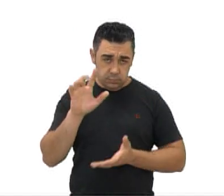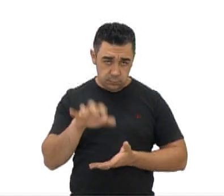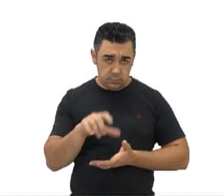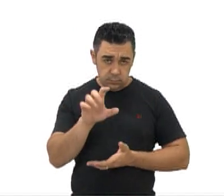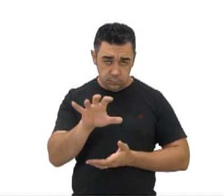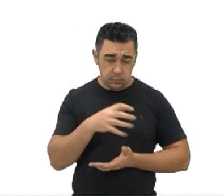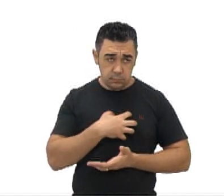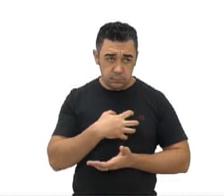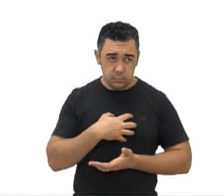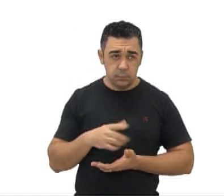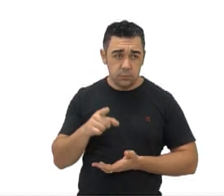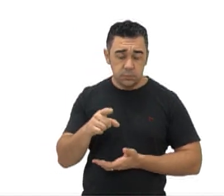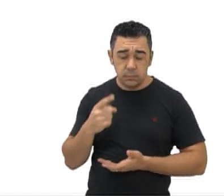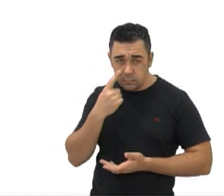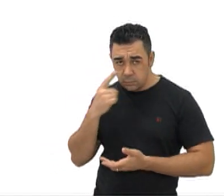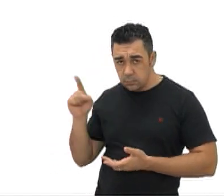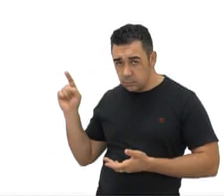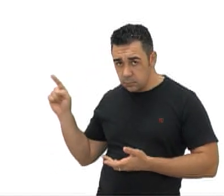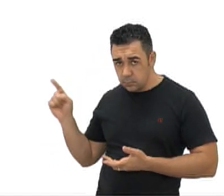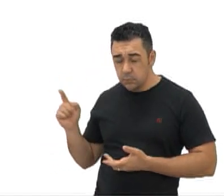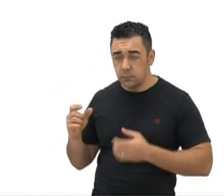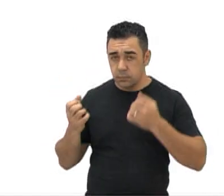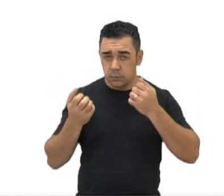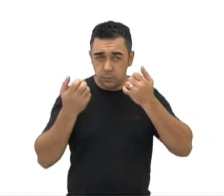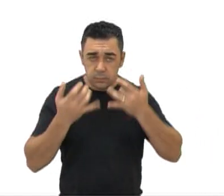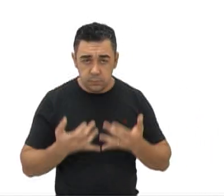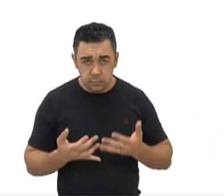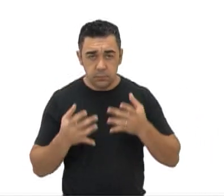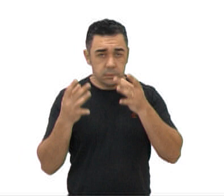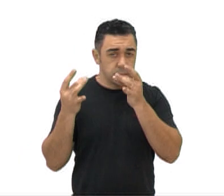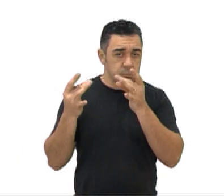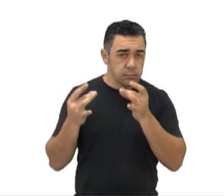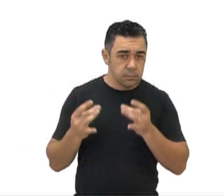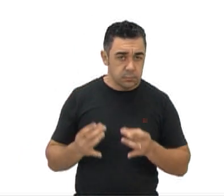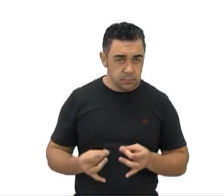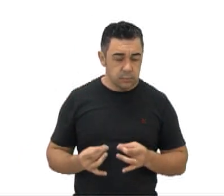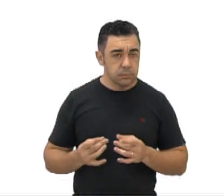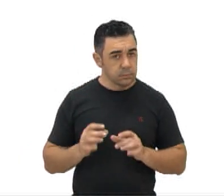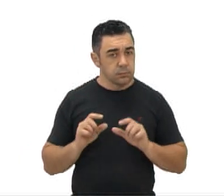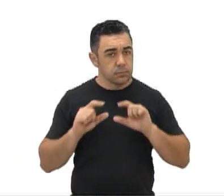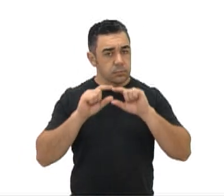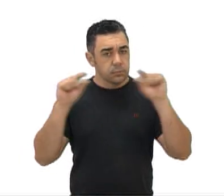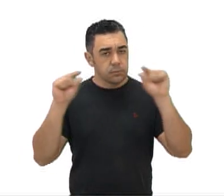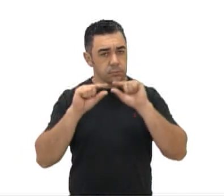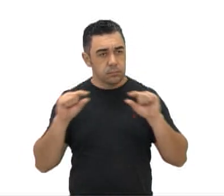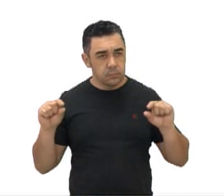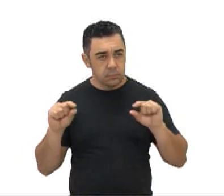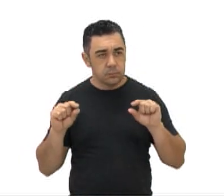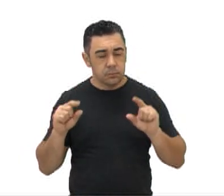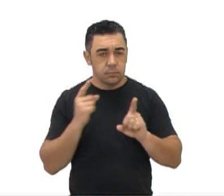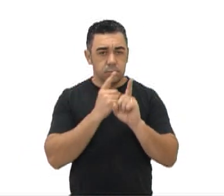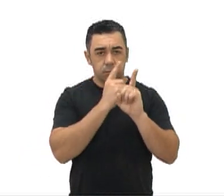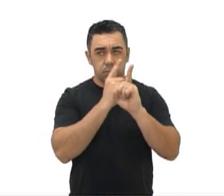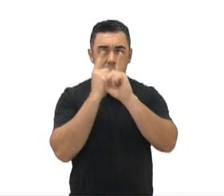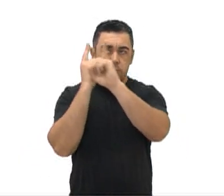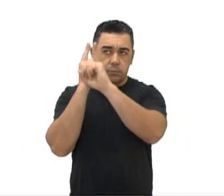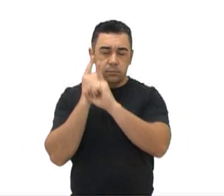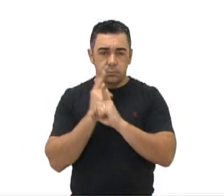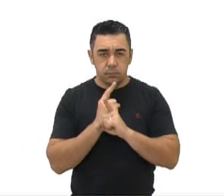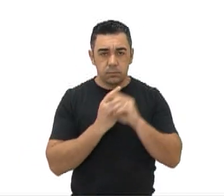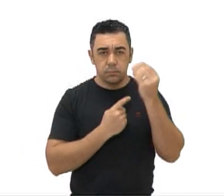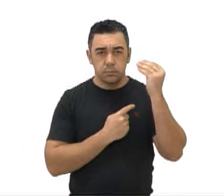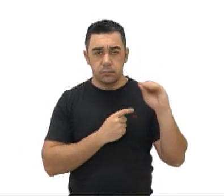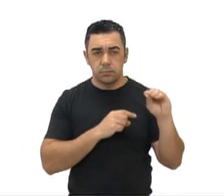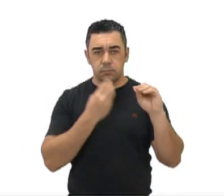Você tem um contexto, ele está descrito na forma textual e você vai identificar nesse